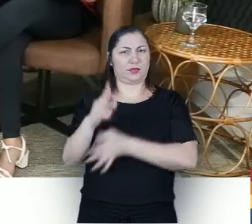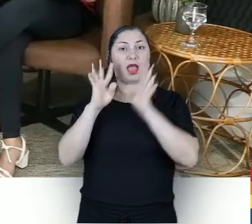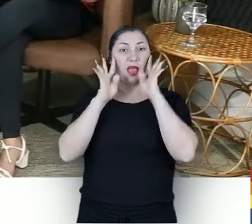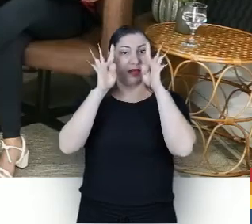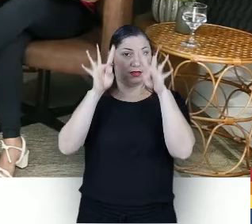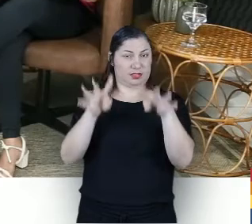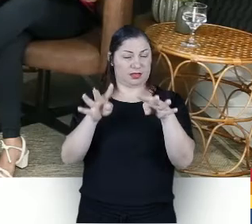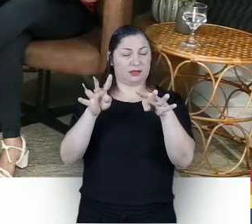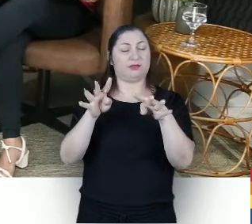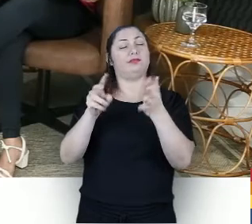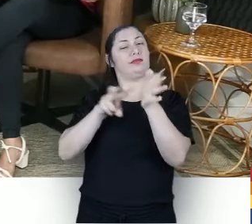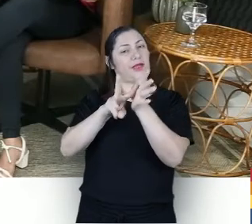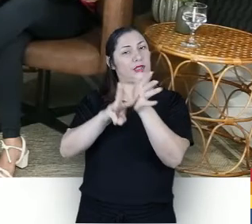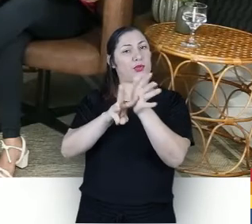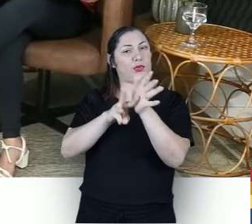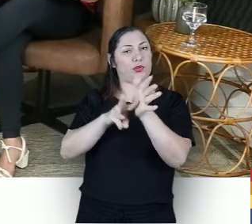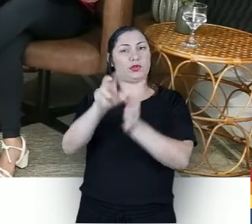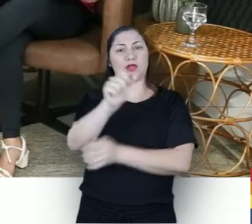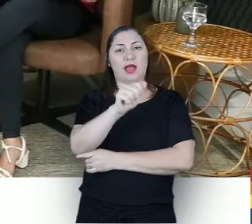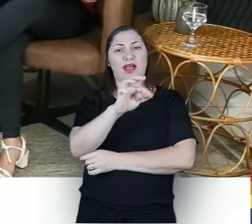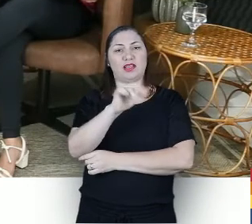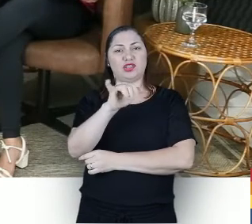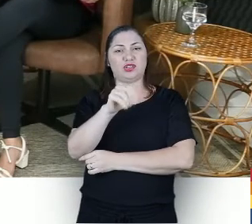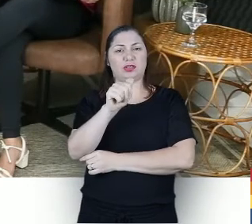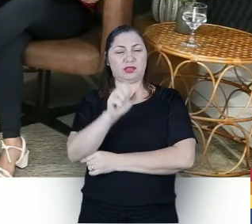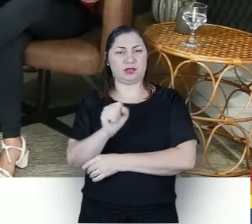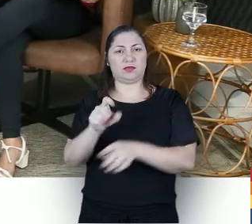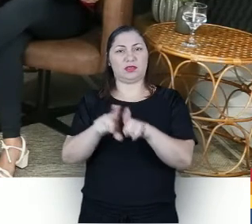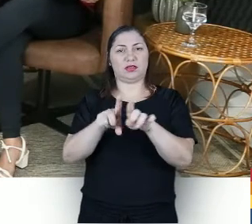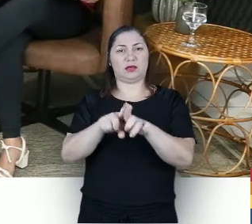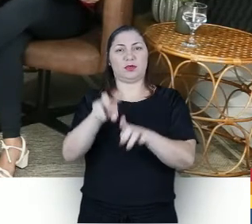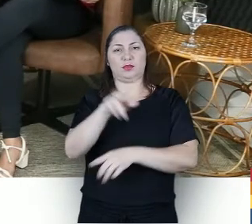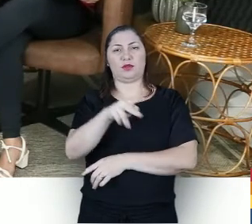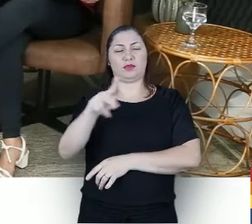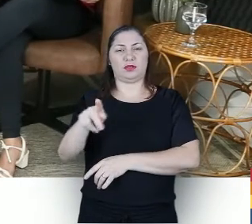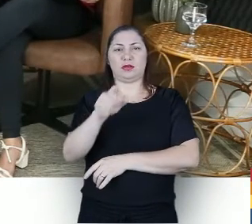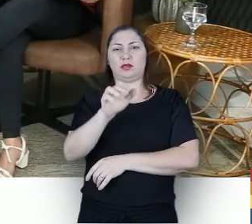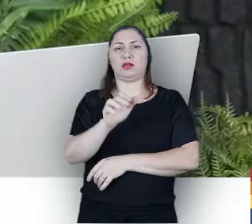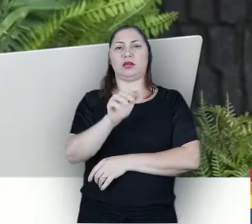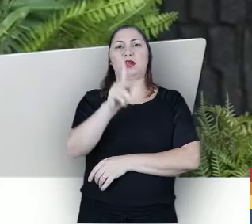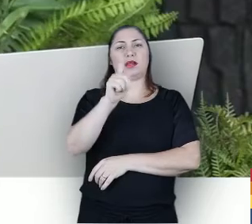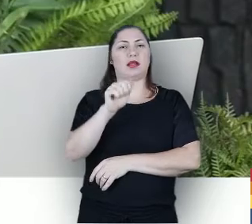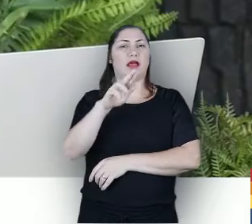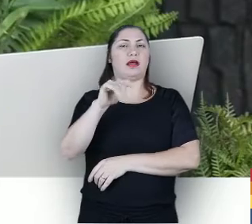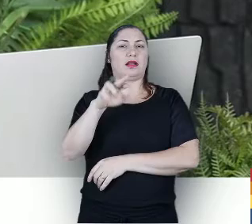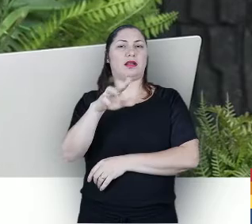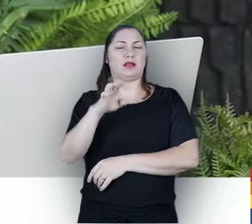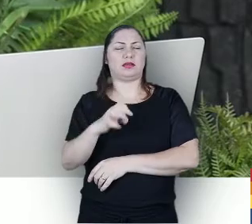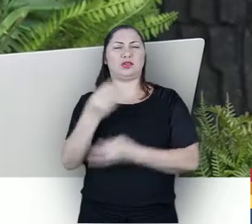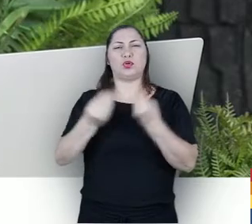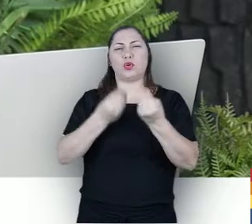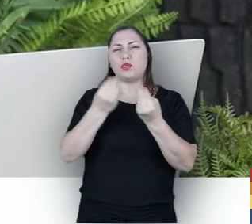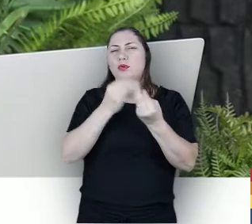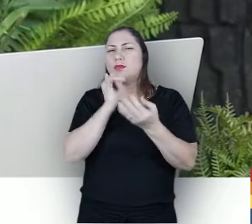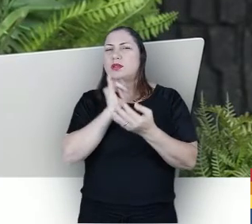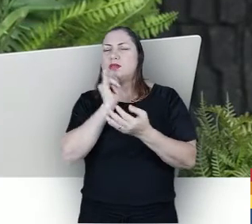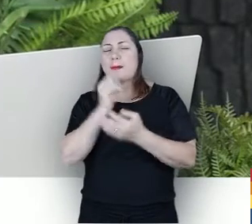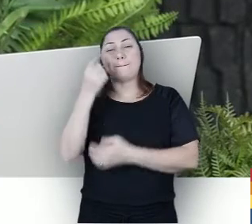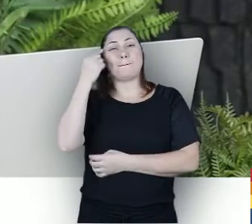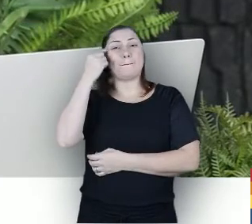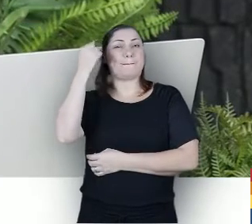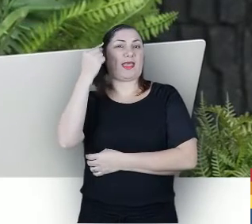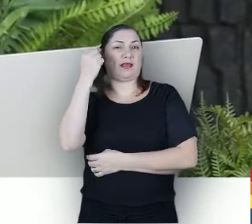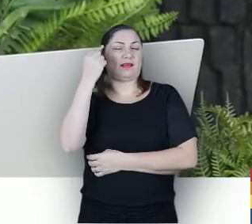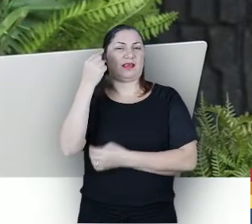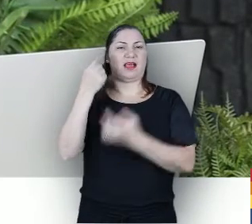Então, essas metodologias, elas precisam estar coerentes com a realidade do estudante. Então, eu chamo a atenção aqui para as metodologias ativas